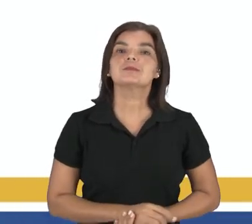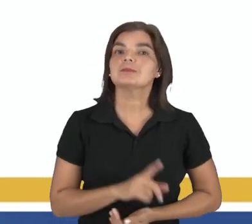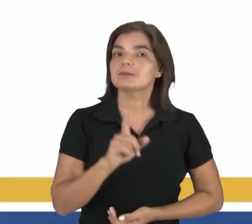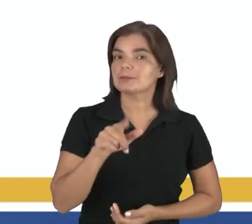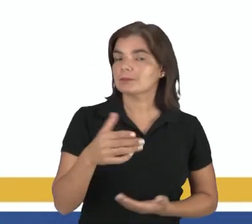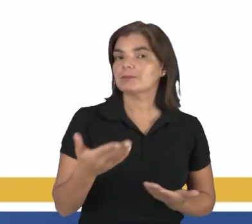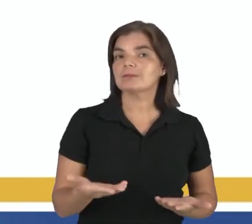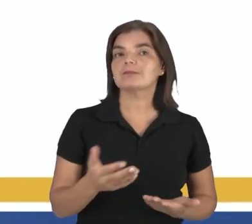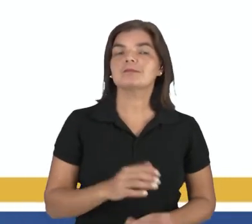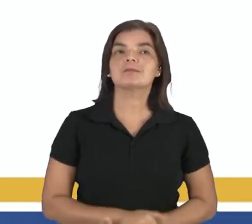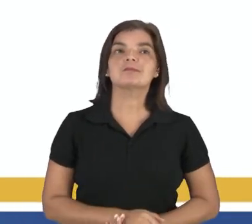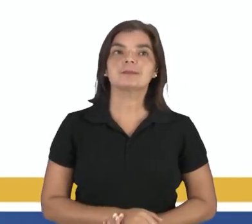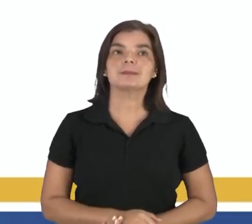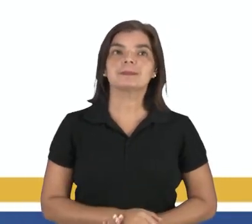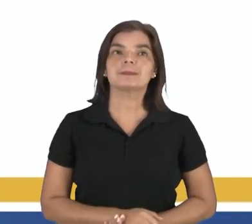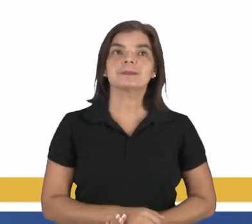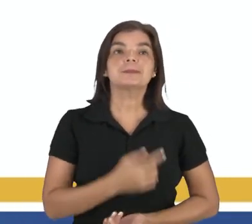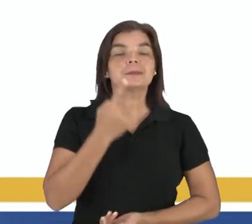é a situação.